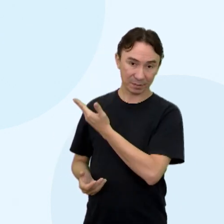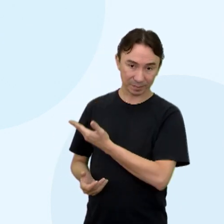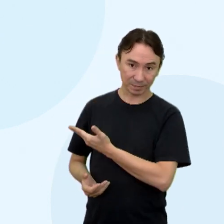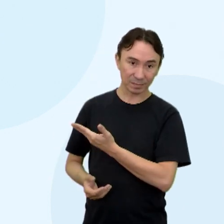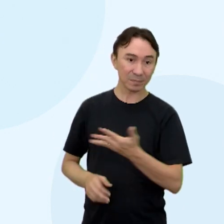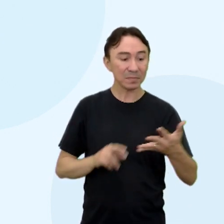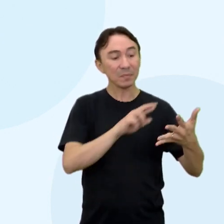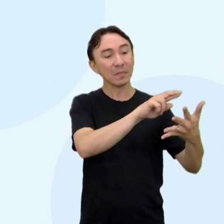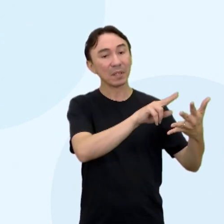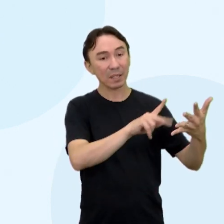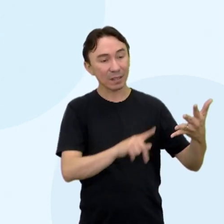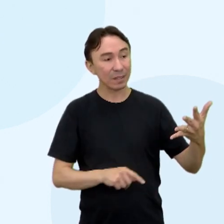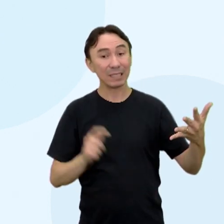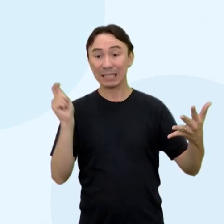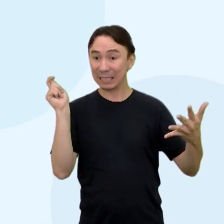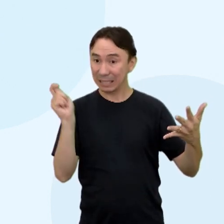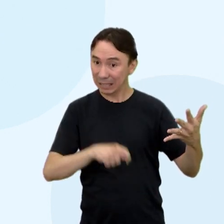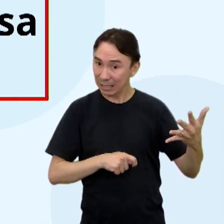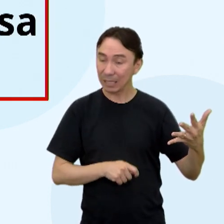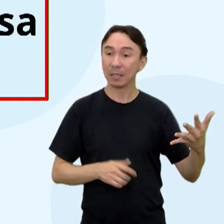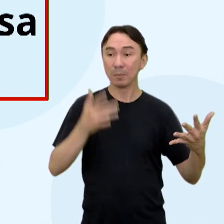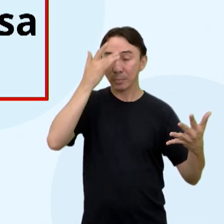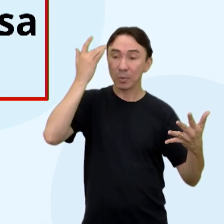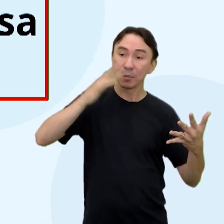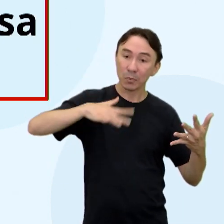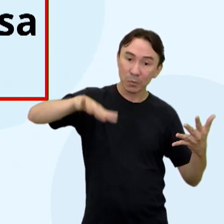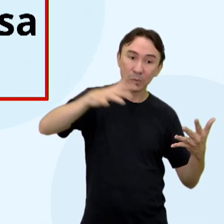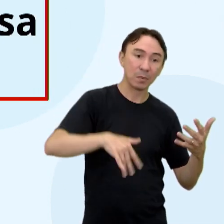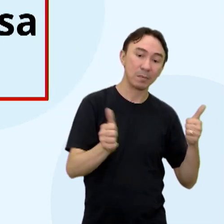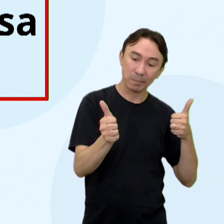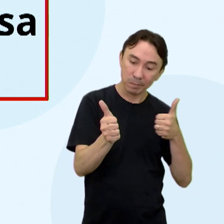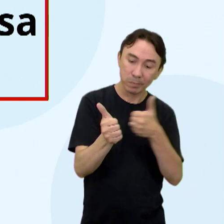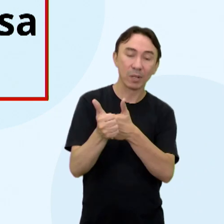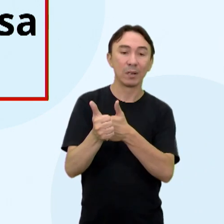pessoas das notícias? Então, quais recursos? Então, vamos pensar aqui.